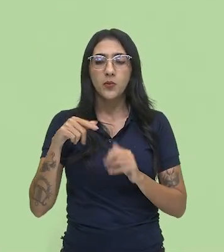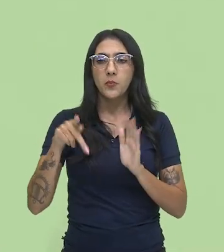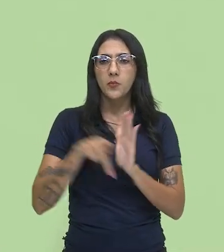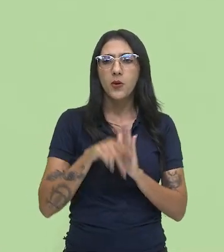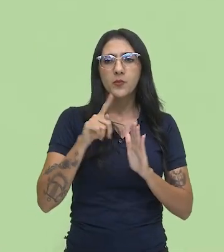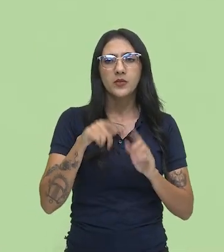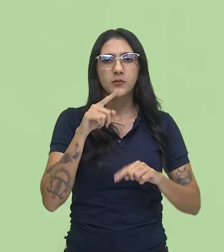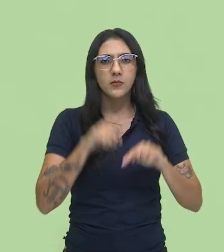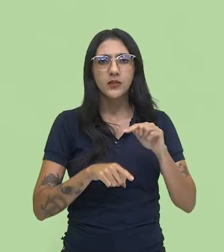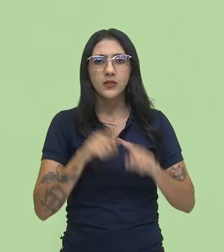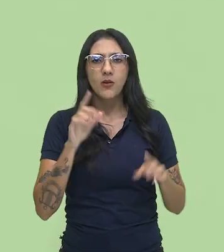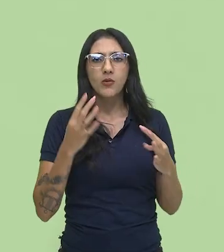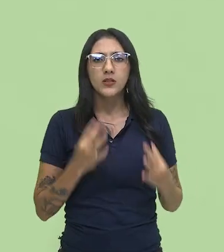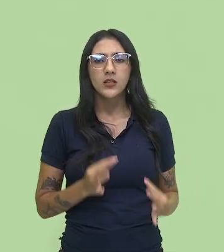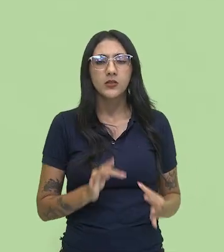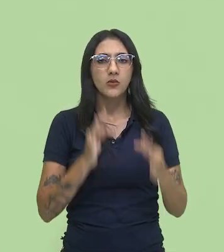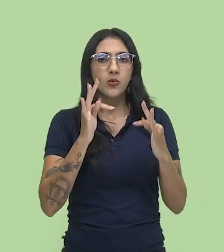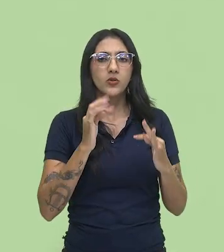eletrônicos